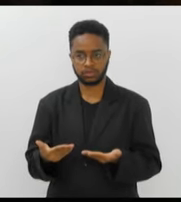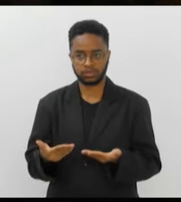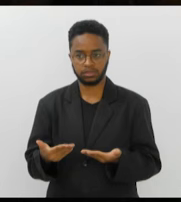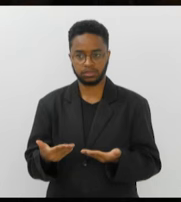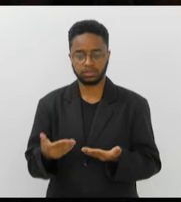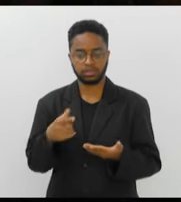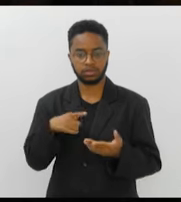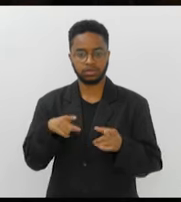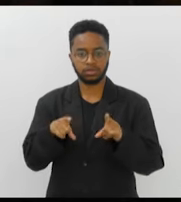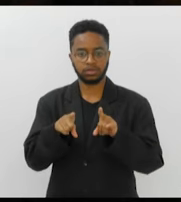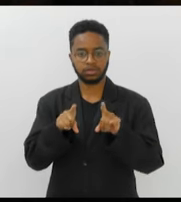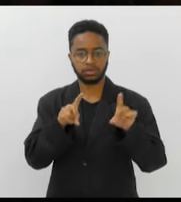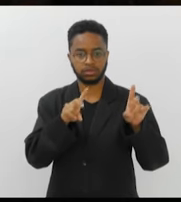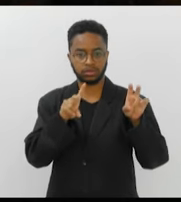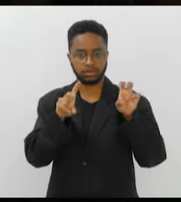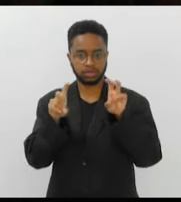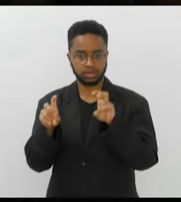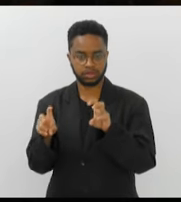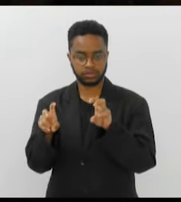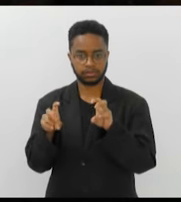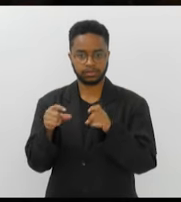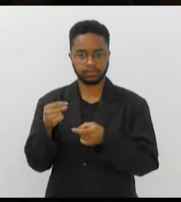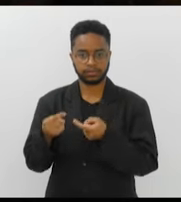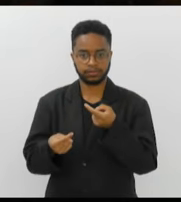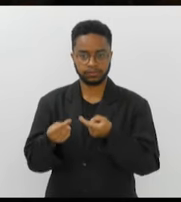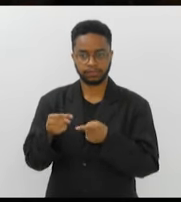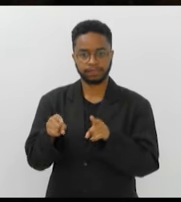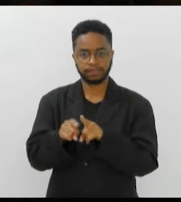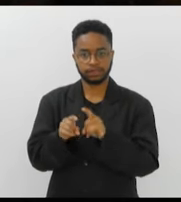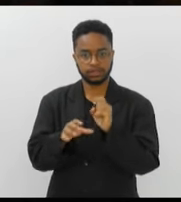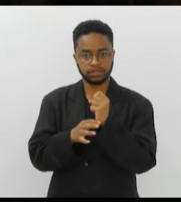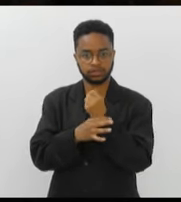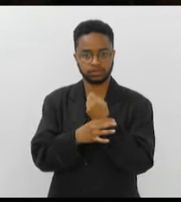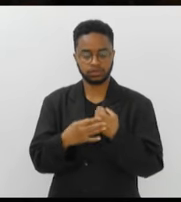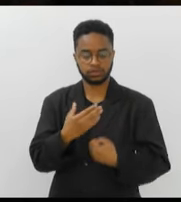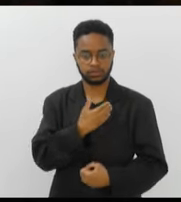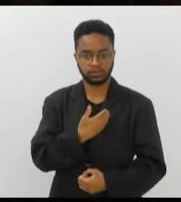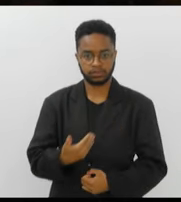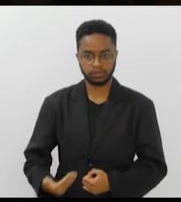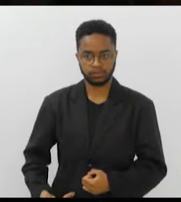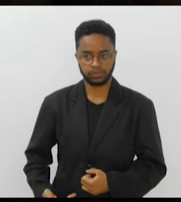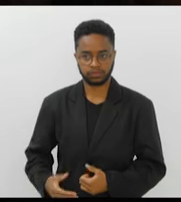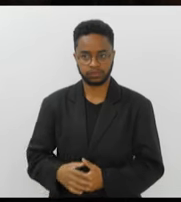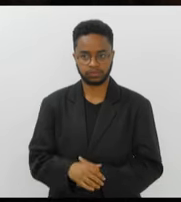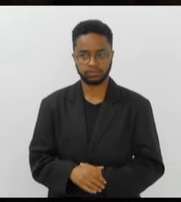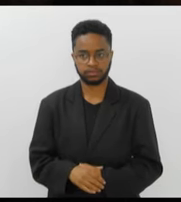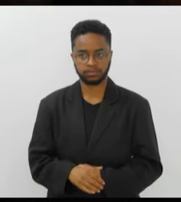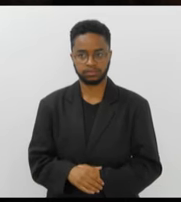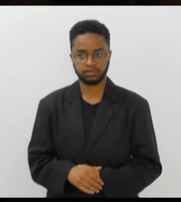tema efetivamente é também a segurança pública.